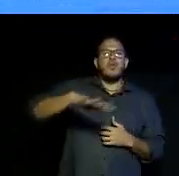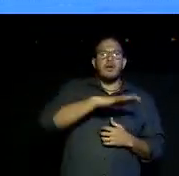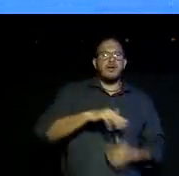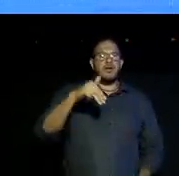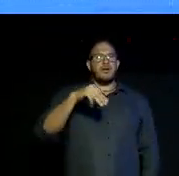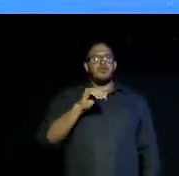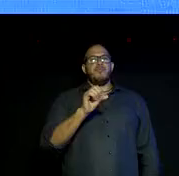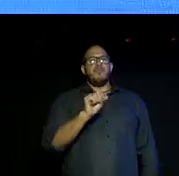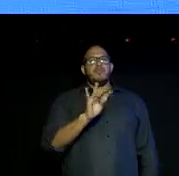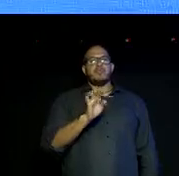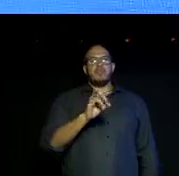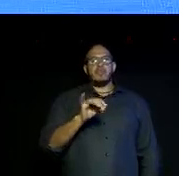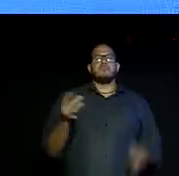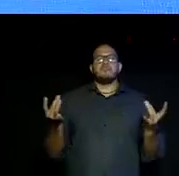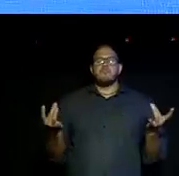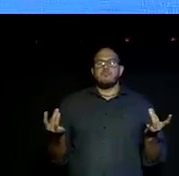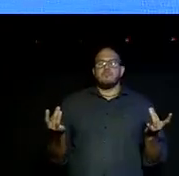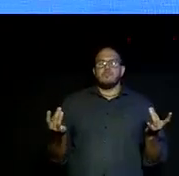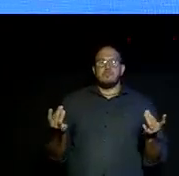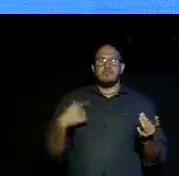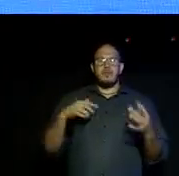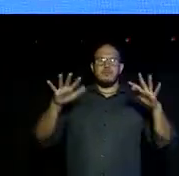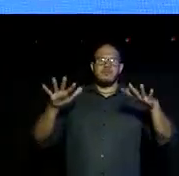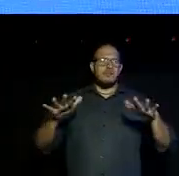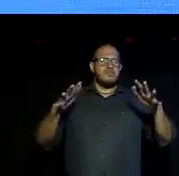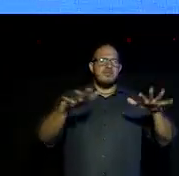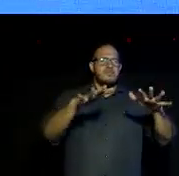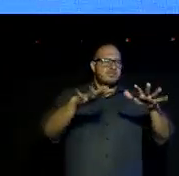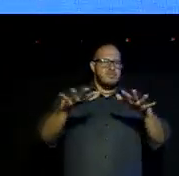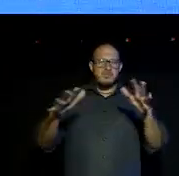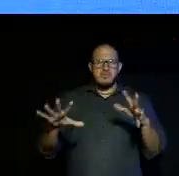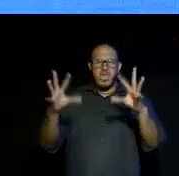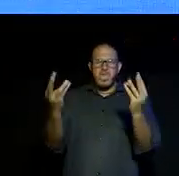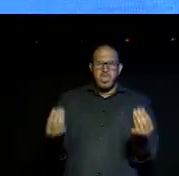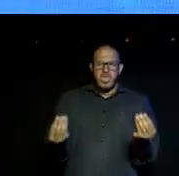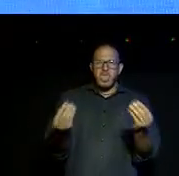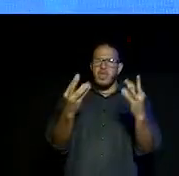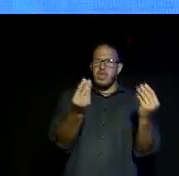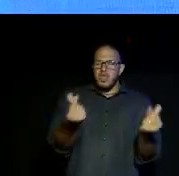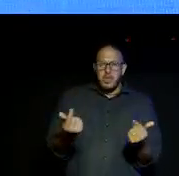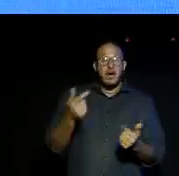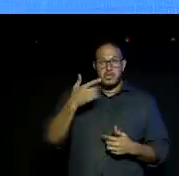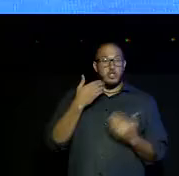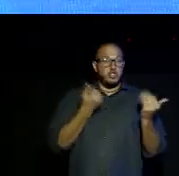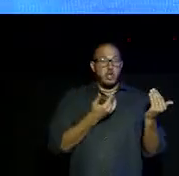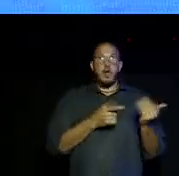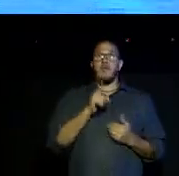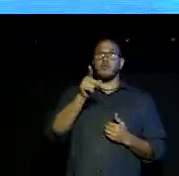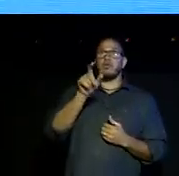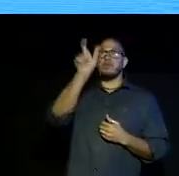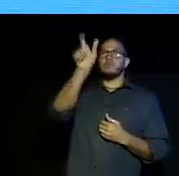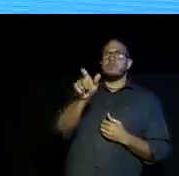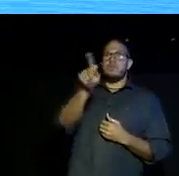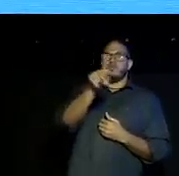caindo aos pedaços, um mosteiro zen. E um dia, os jovens monges que viviam nesse mosteiro vão procurar o seu